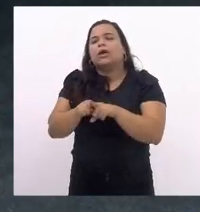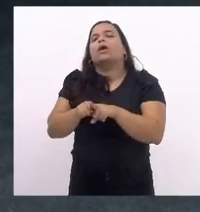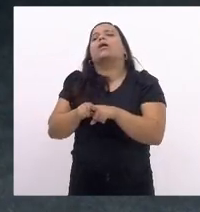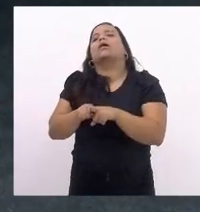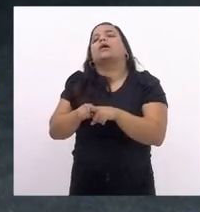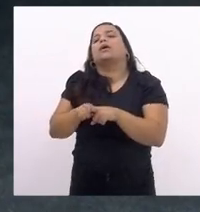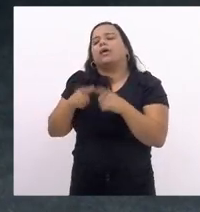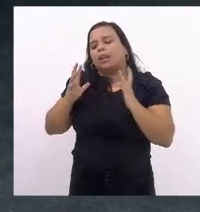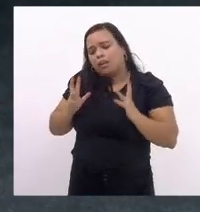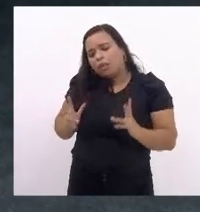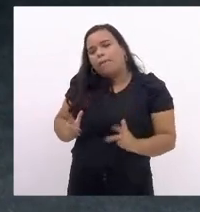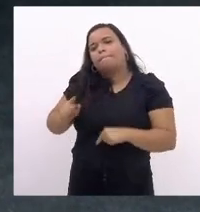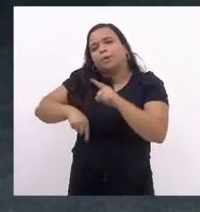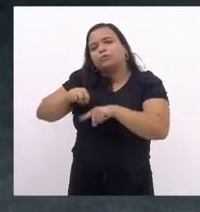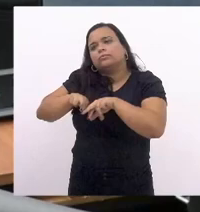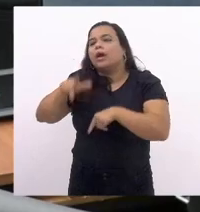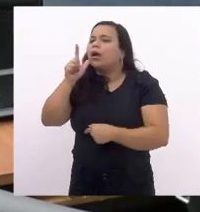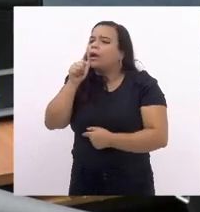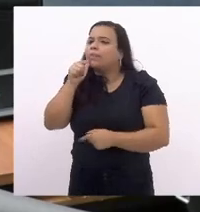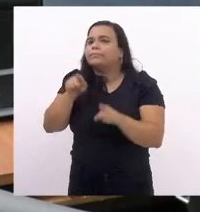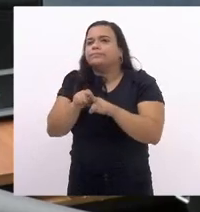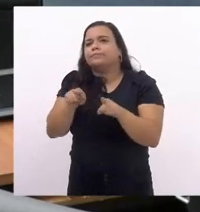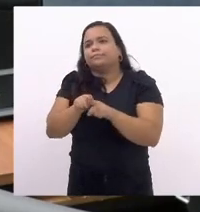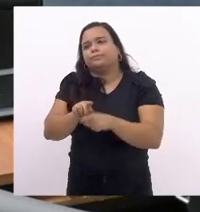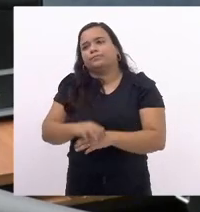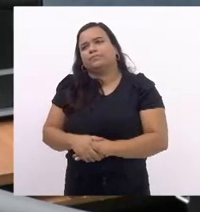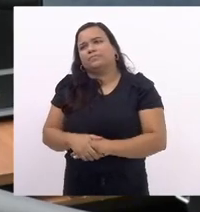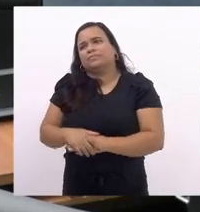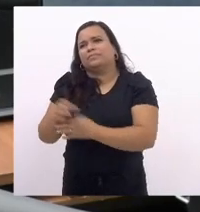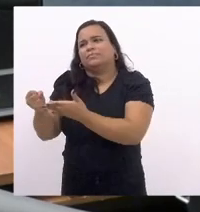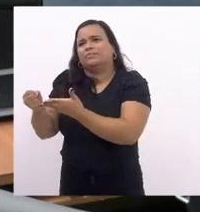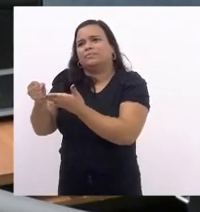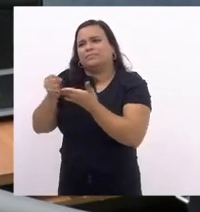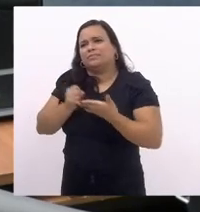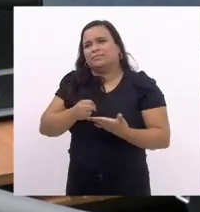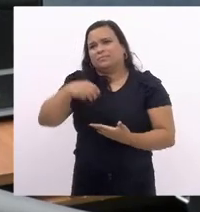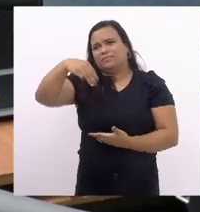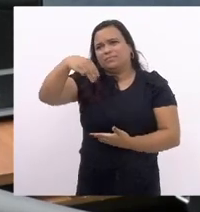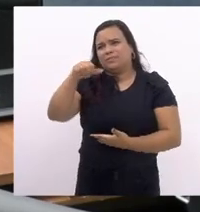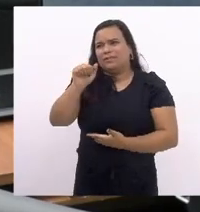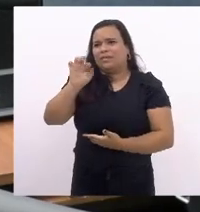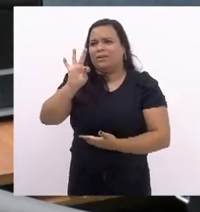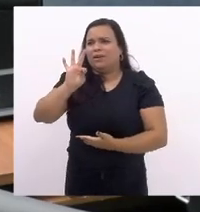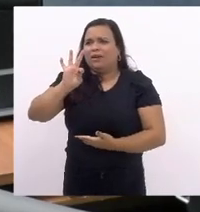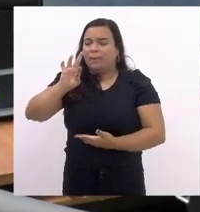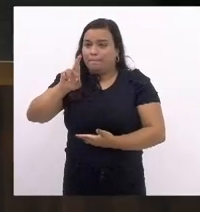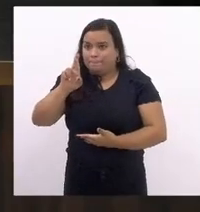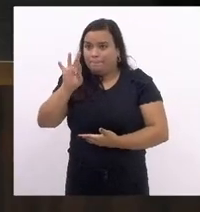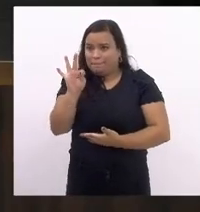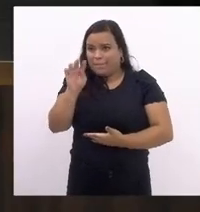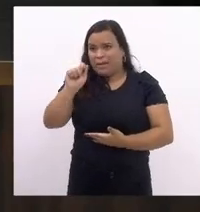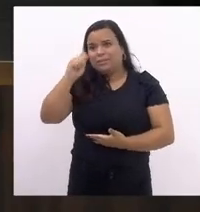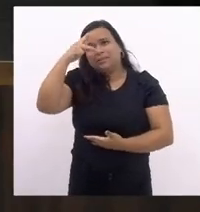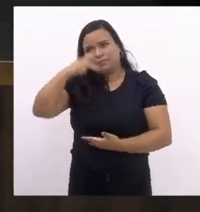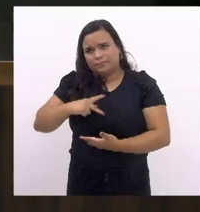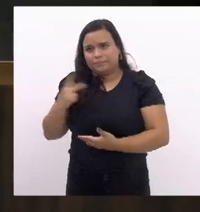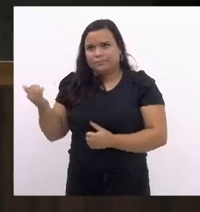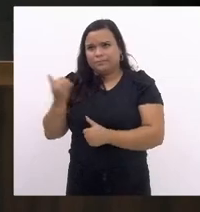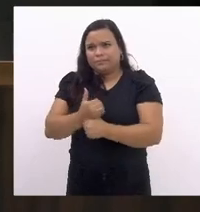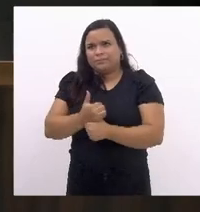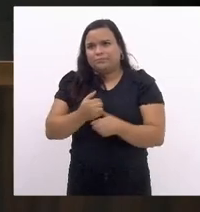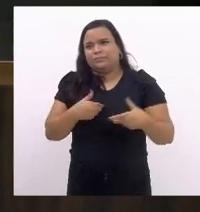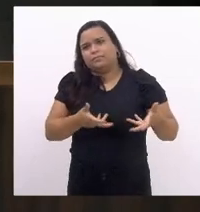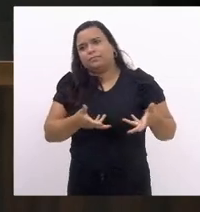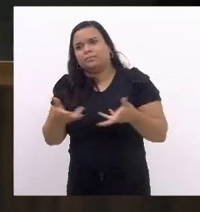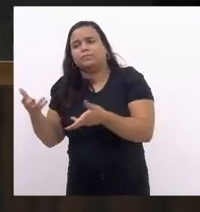Muito obrigada, presidente. A presidência convida a deputada Marta Rocha para tomar assento na presidência e passa a palavra ao